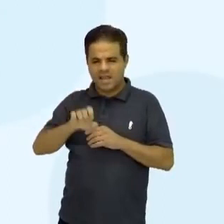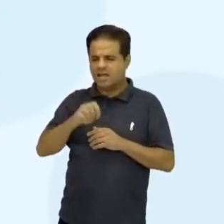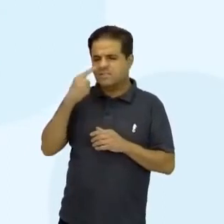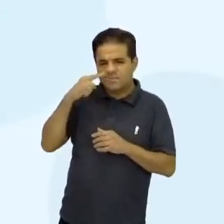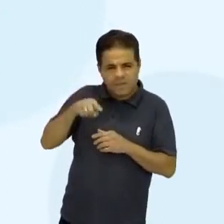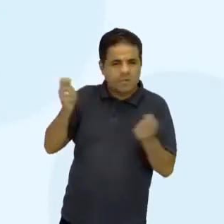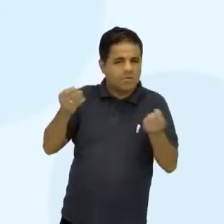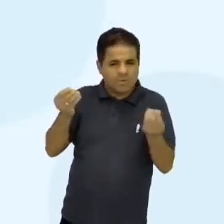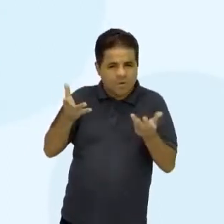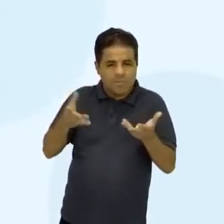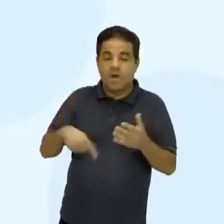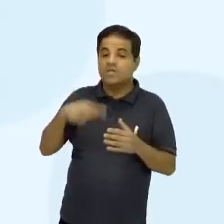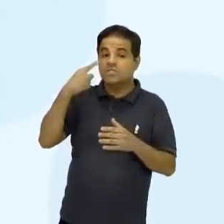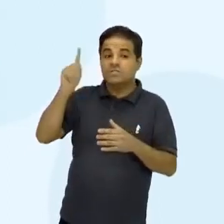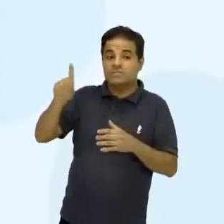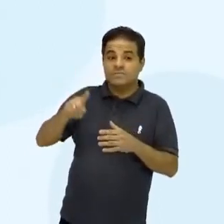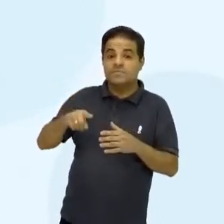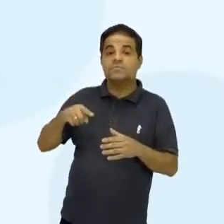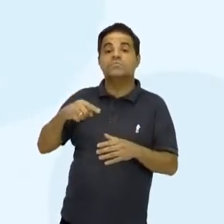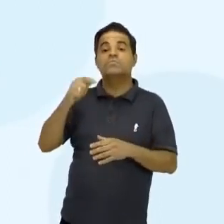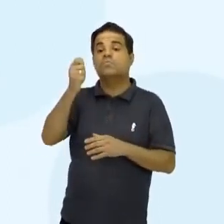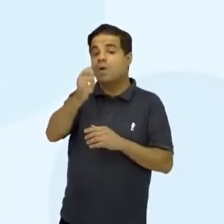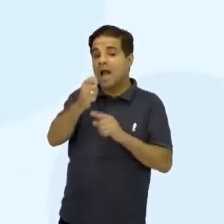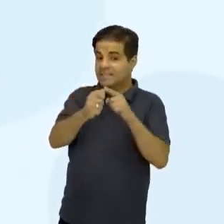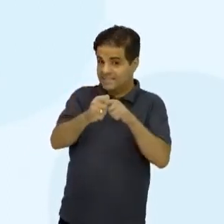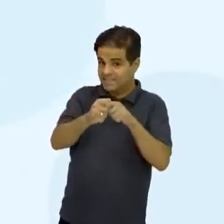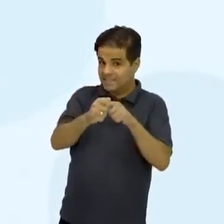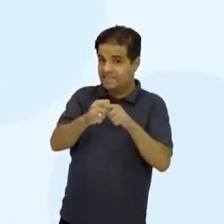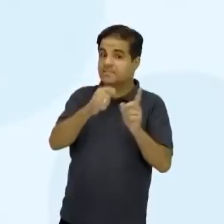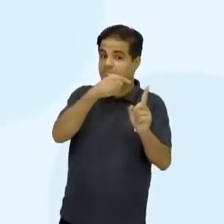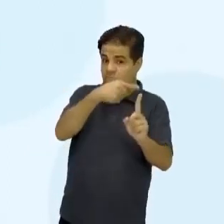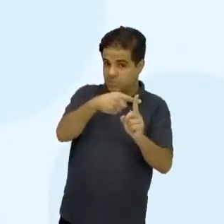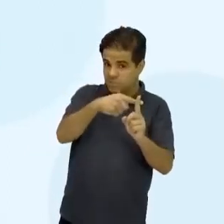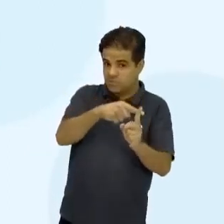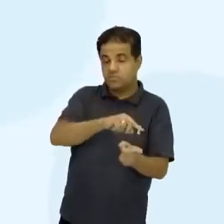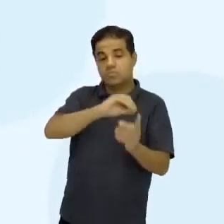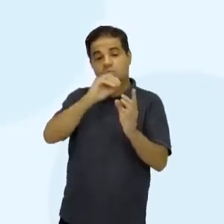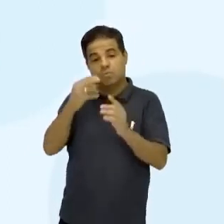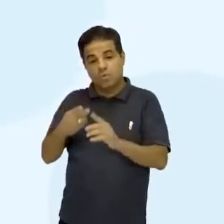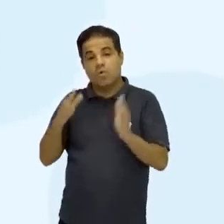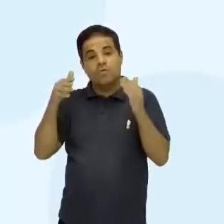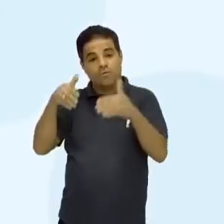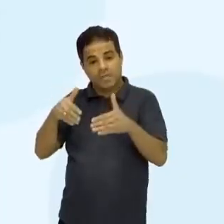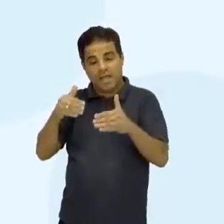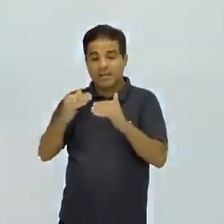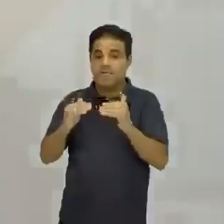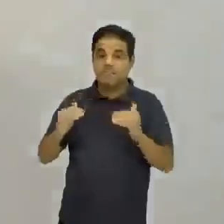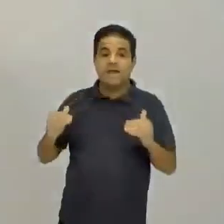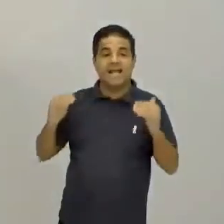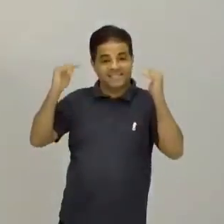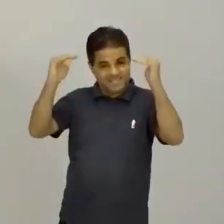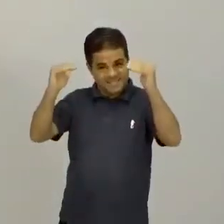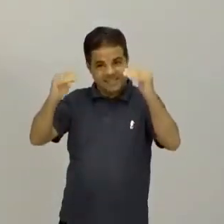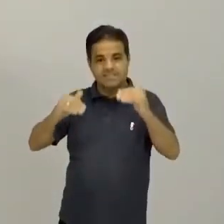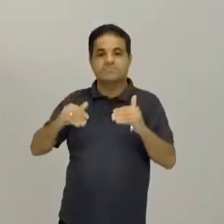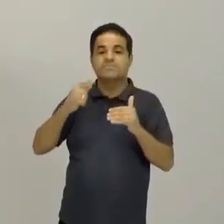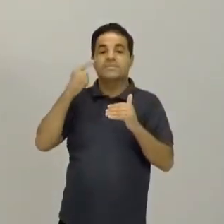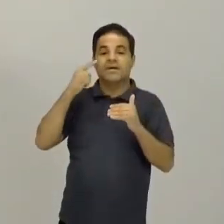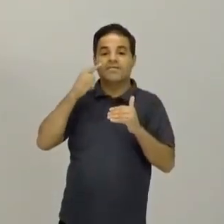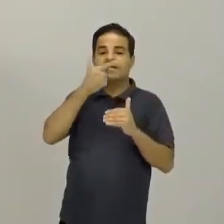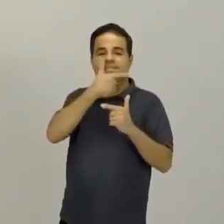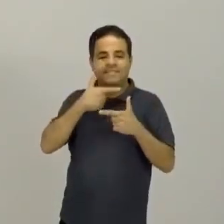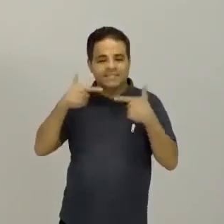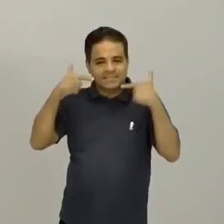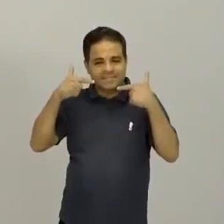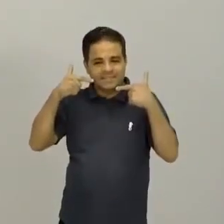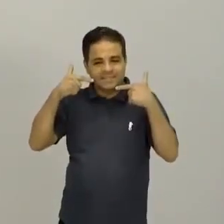mesmo? Ah, a gente vai olhar o sinal do A. Se o A for positivo, concavidade voltada para cima, ela vai estar sorrindo,